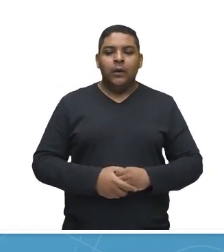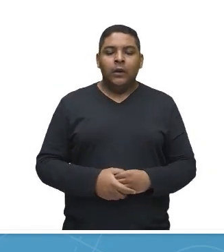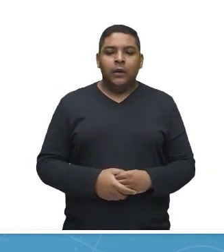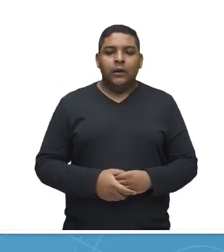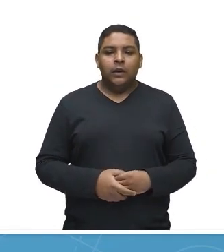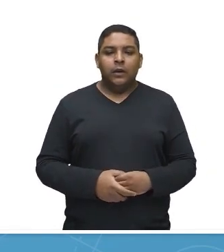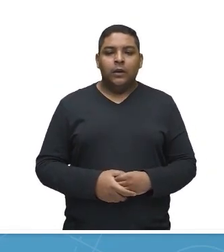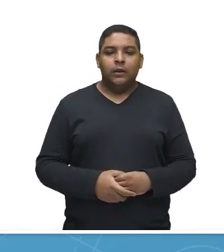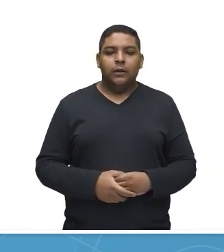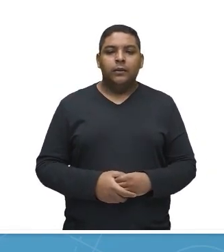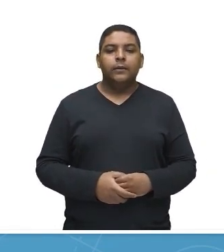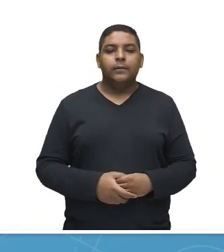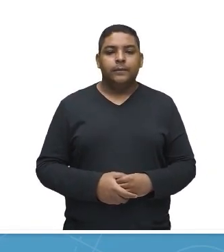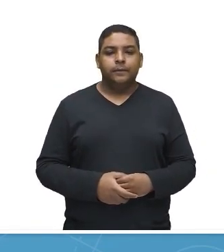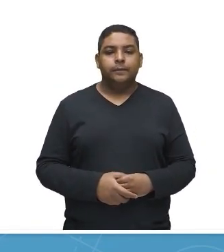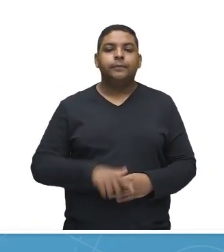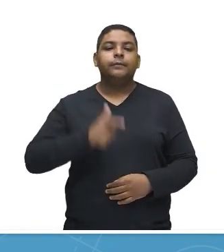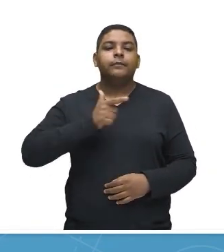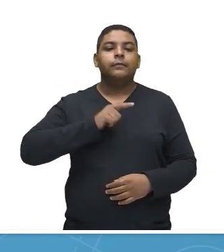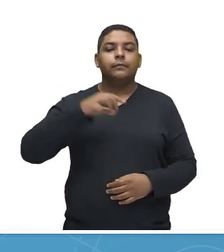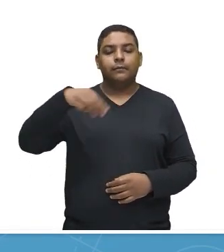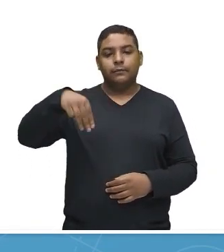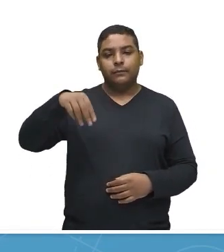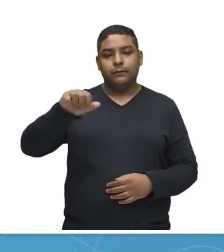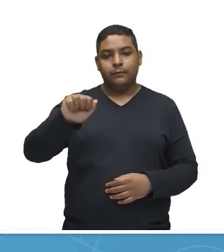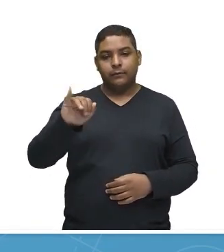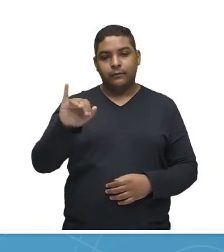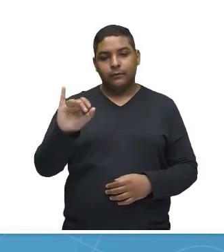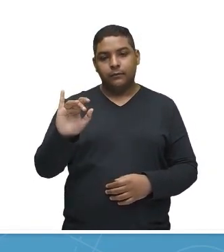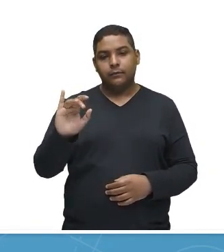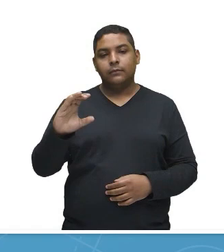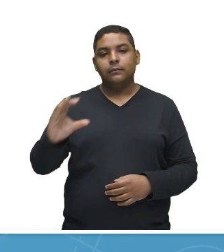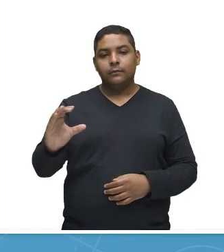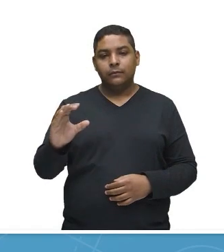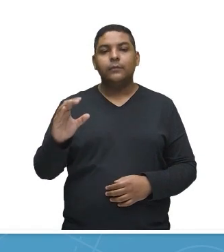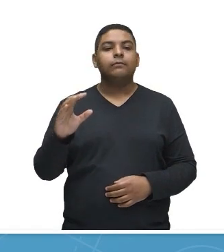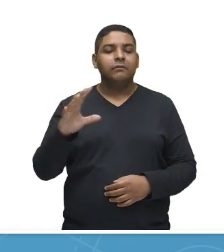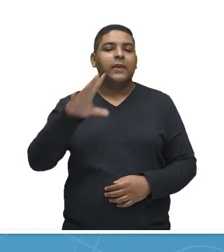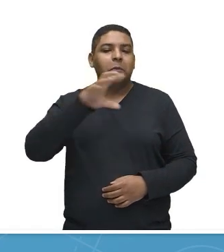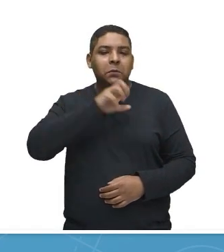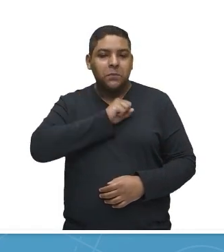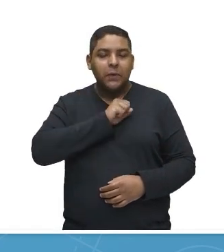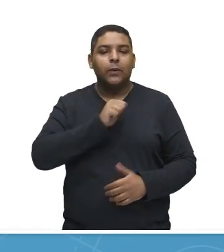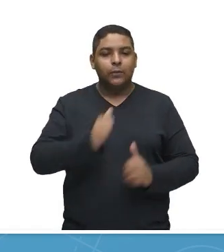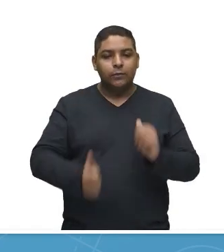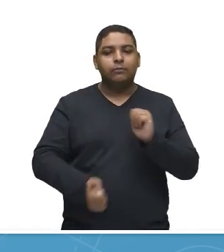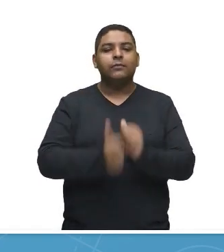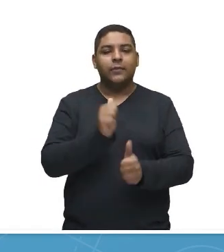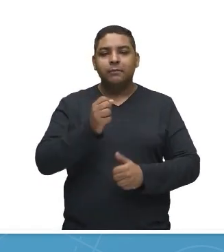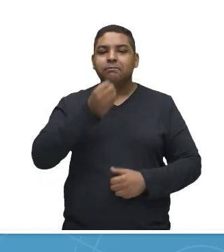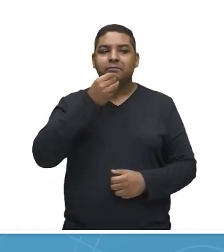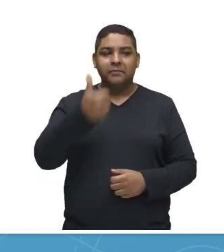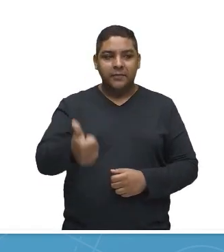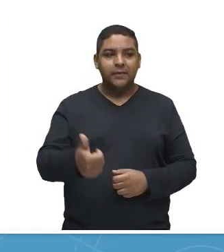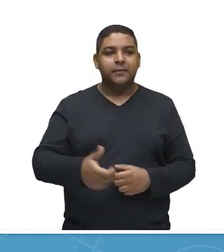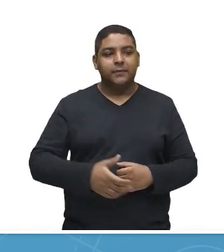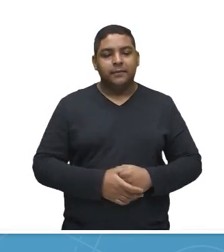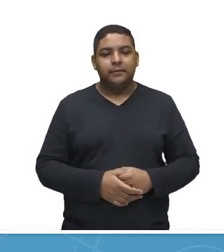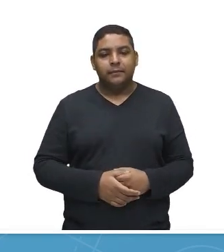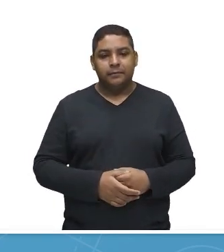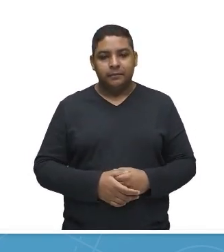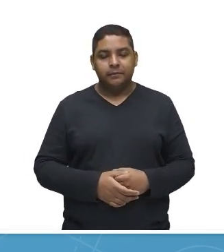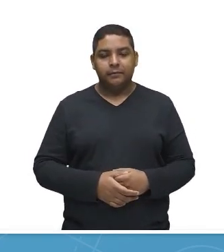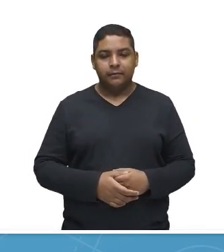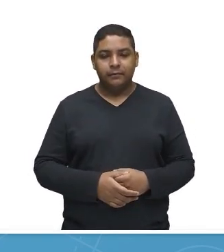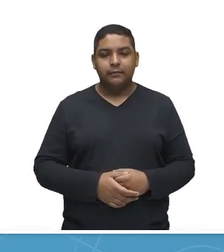bem. Nós temos o Mike disse que gostou da aula. Que bom, Mike. Fico muito feliz quando a gente tem